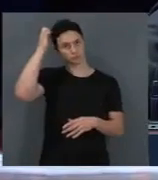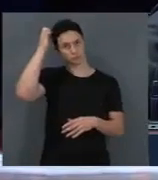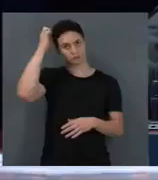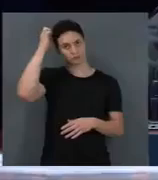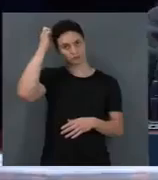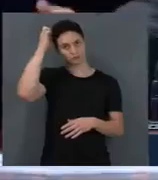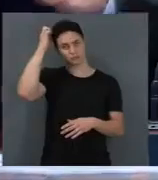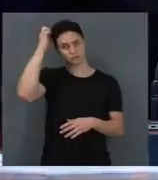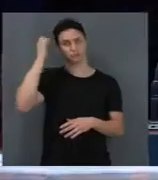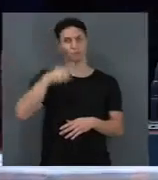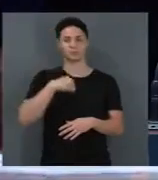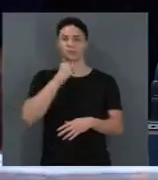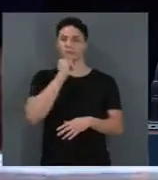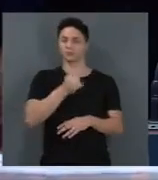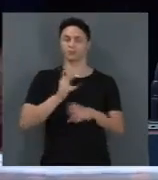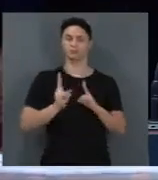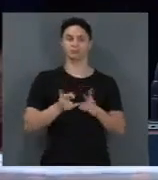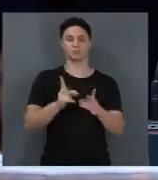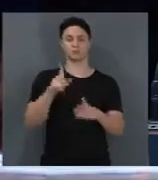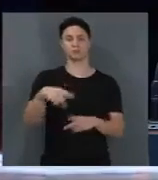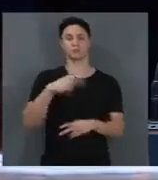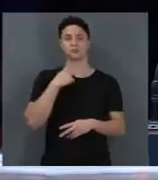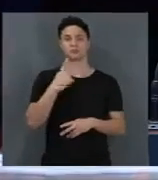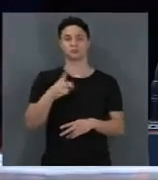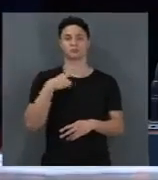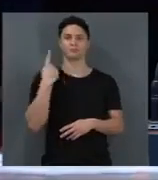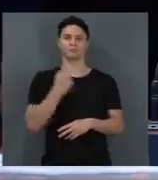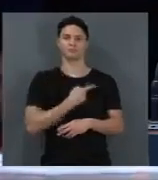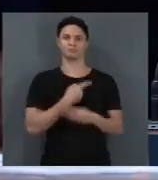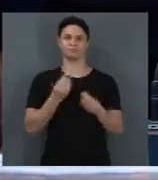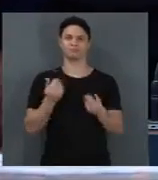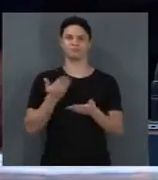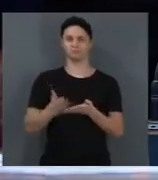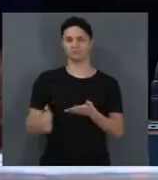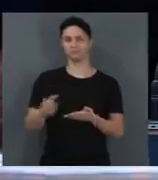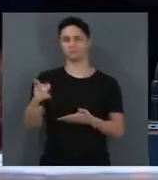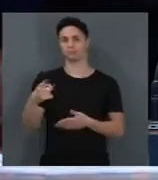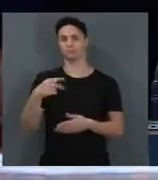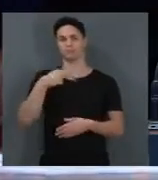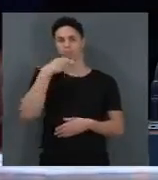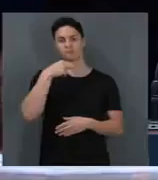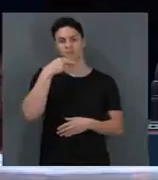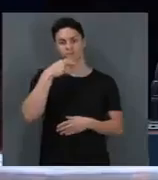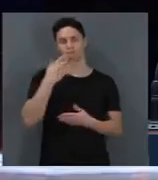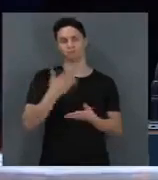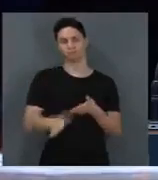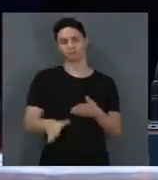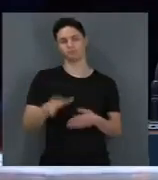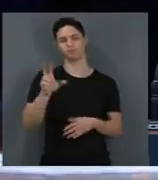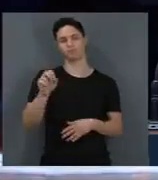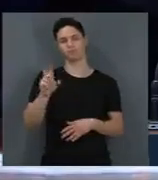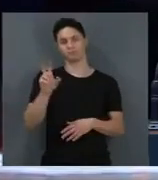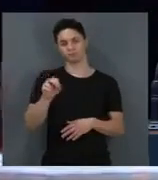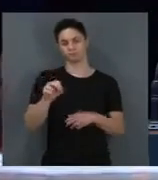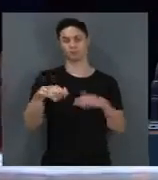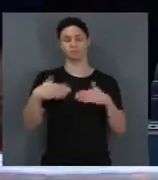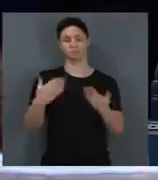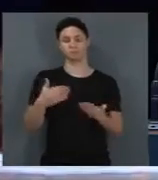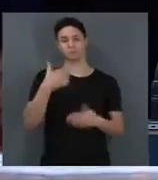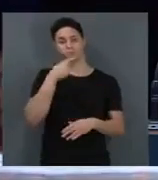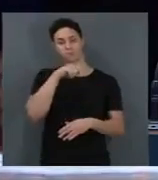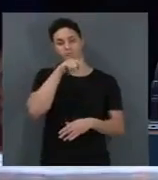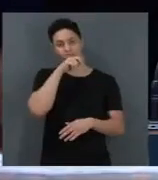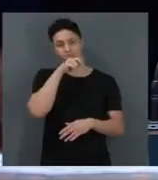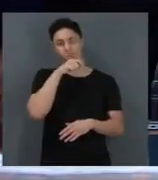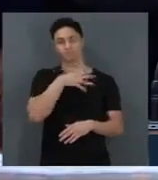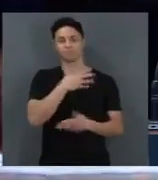eu digo, é avós que perderam os netos, são netos que perderam os avós, são pais que perderam os